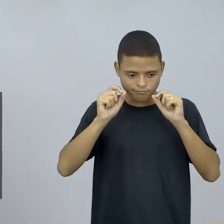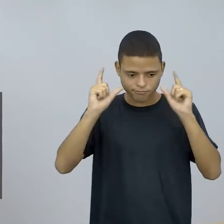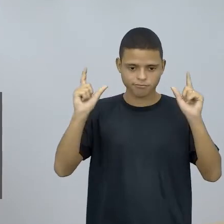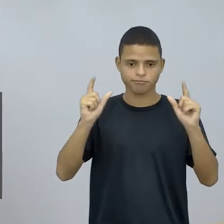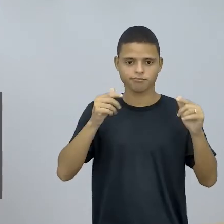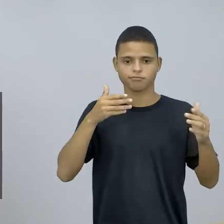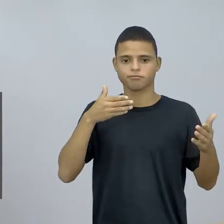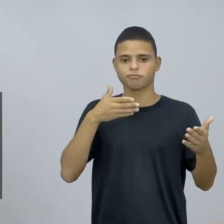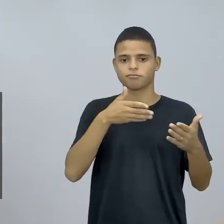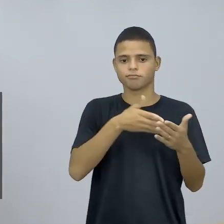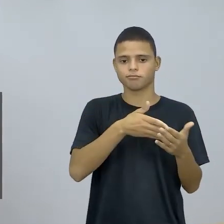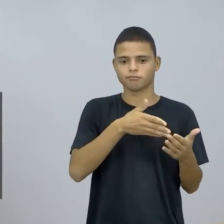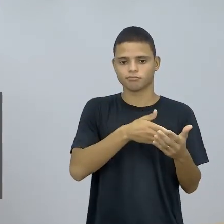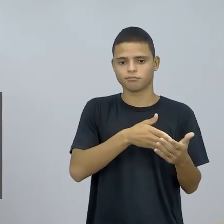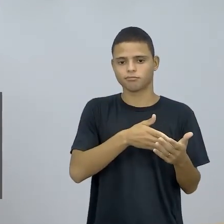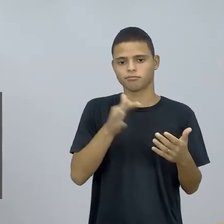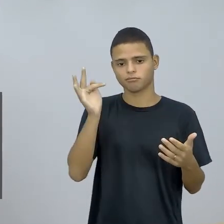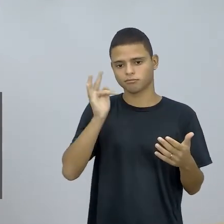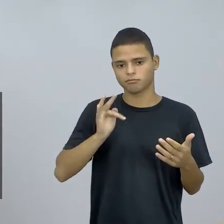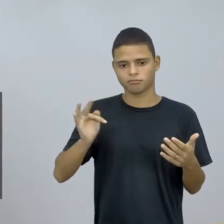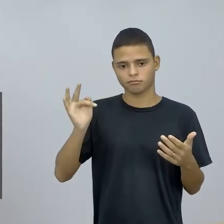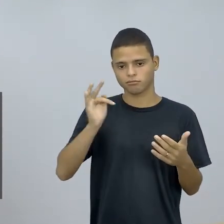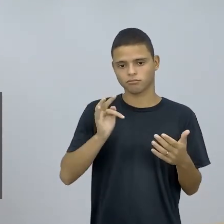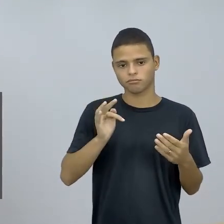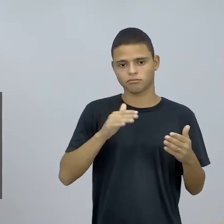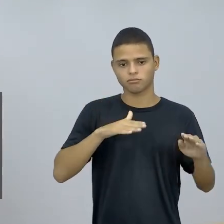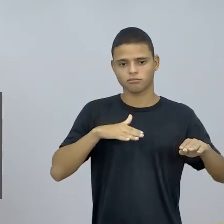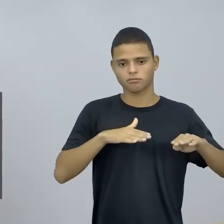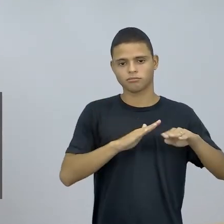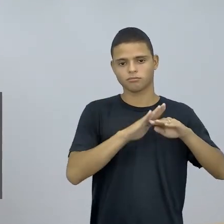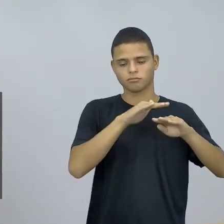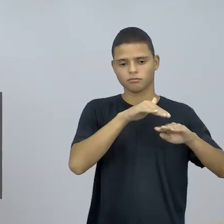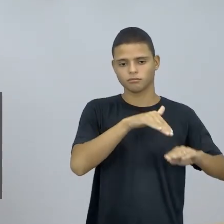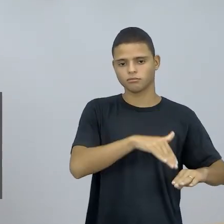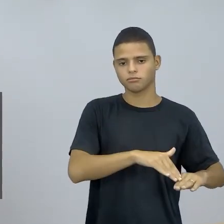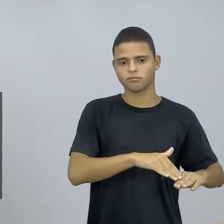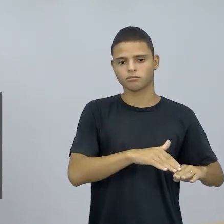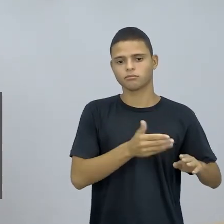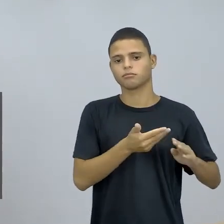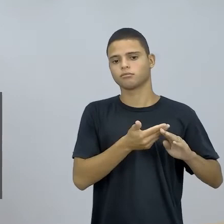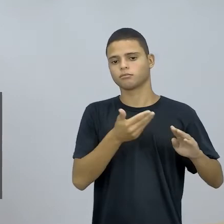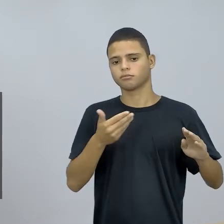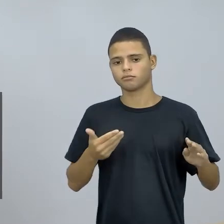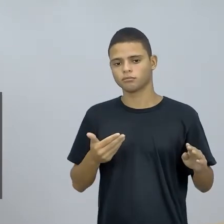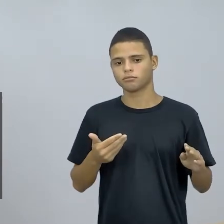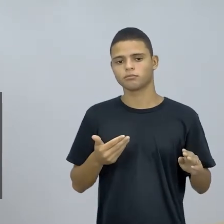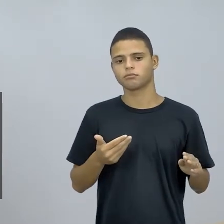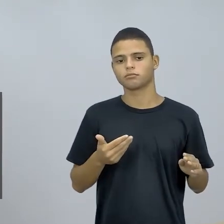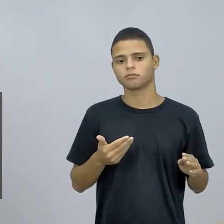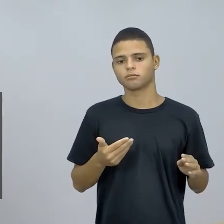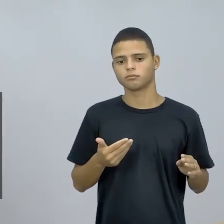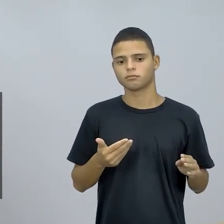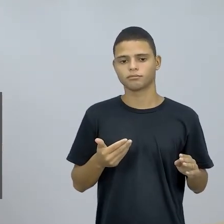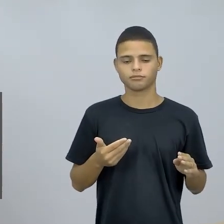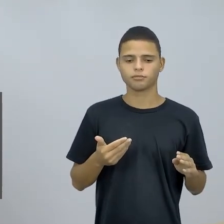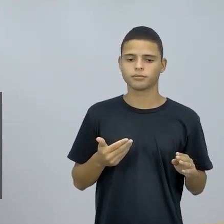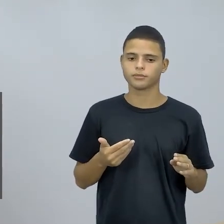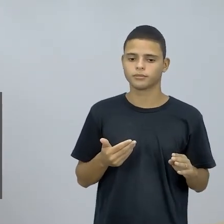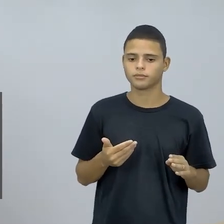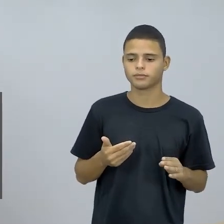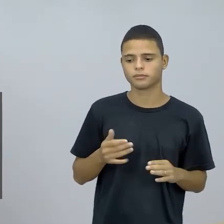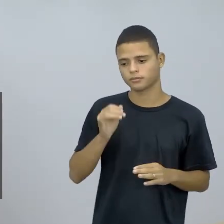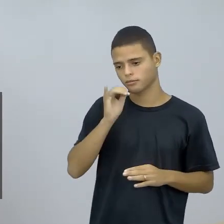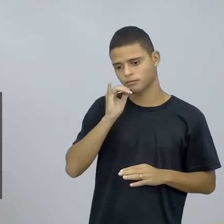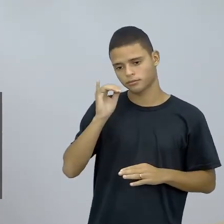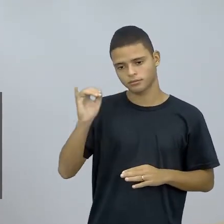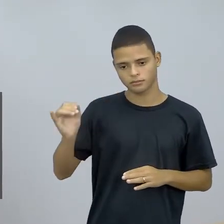quebra-mola um pouquinho antes do ponto. Então eu já sabia que eu ia chegar no ponto. Aí eu falava para o motorista, tudo, né,